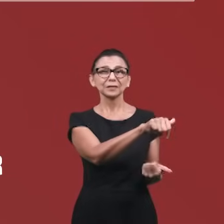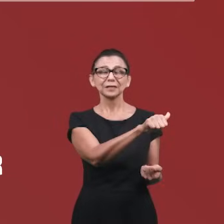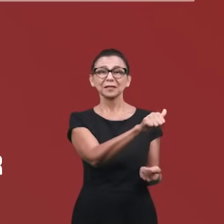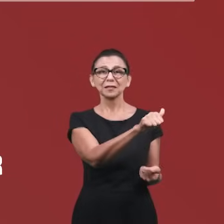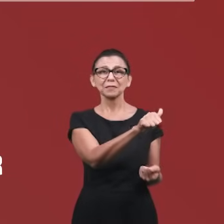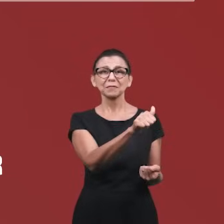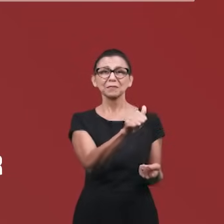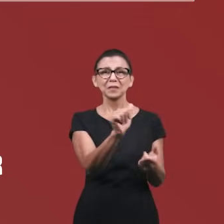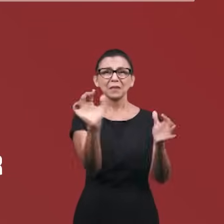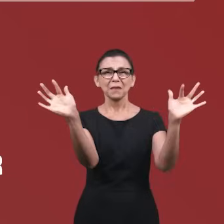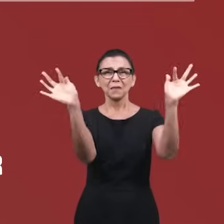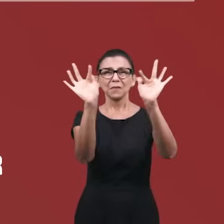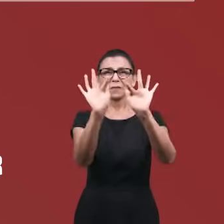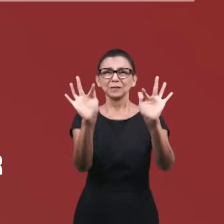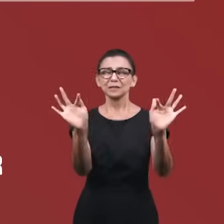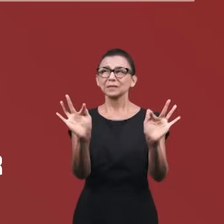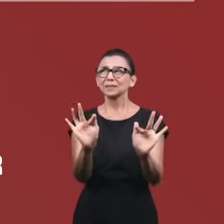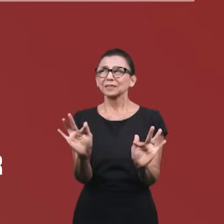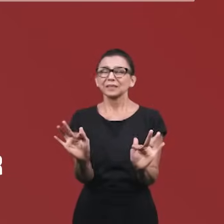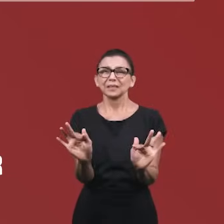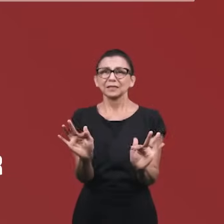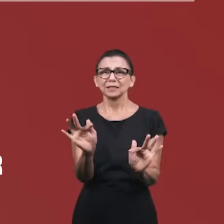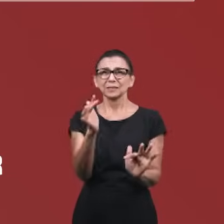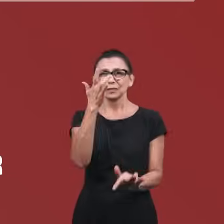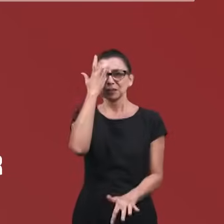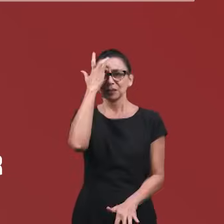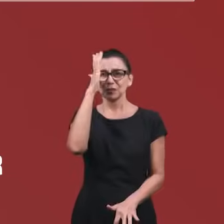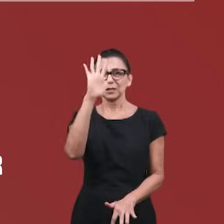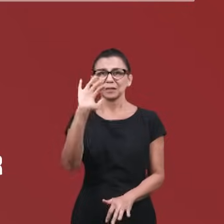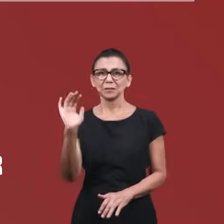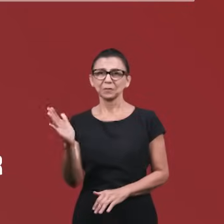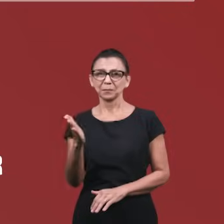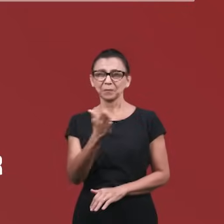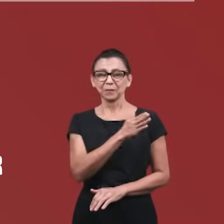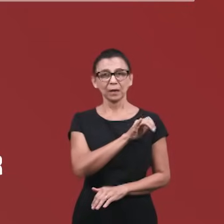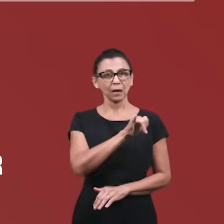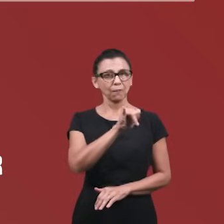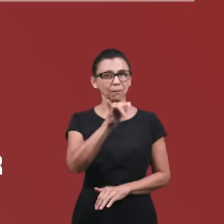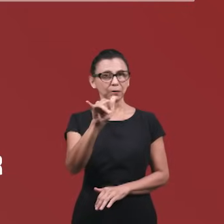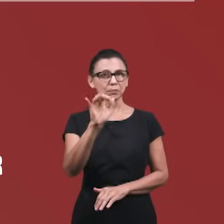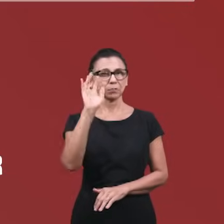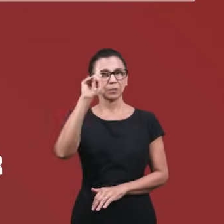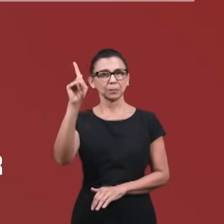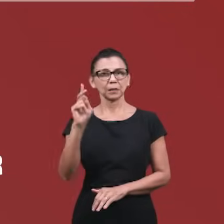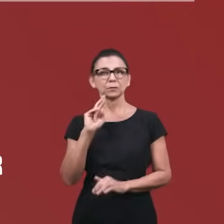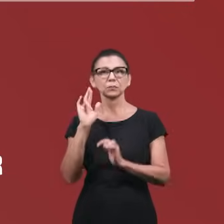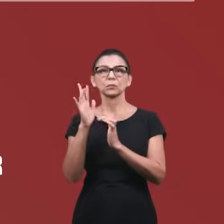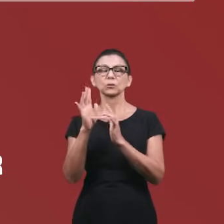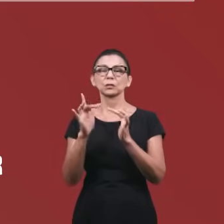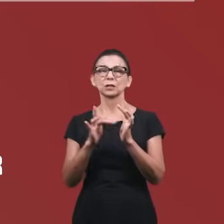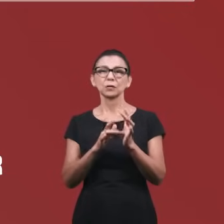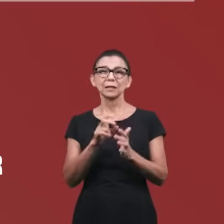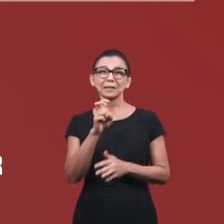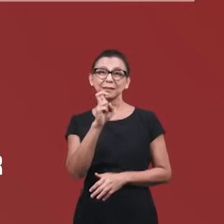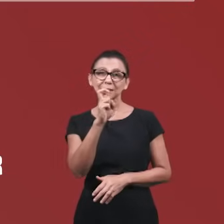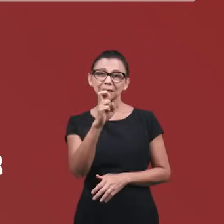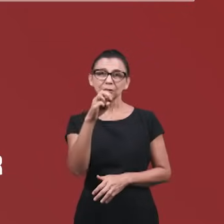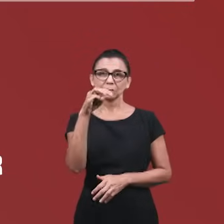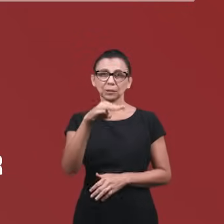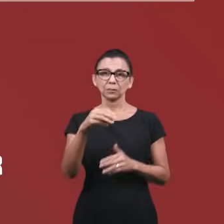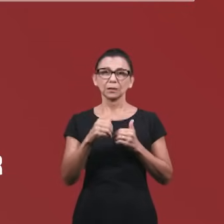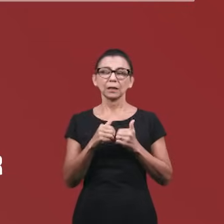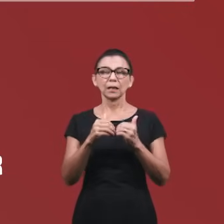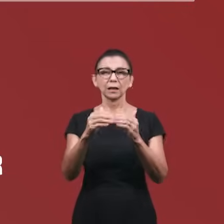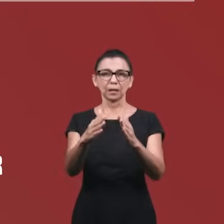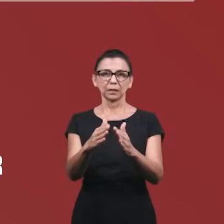não sabe o que é ser a paz do Senhor Jesus dentro de 5 minutos